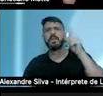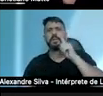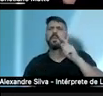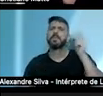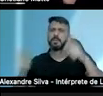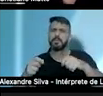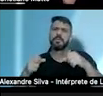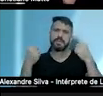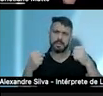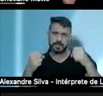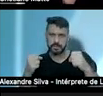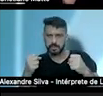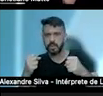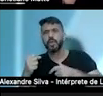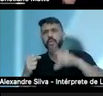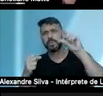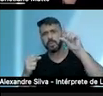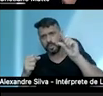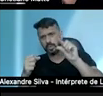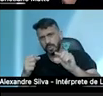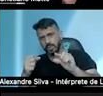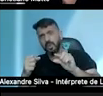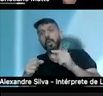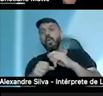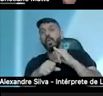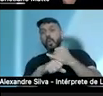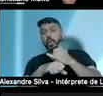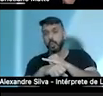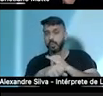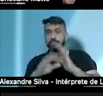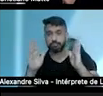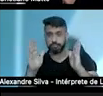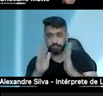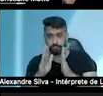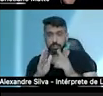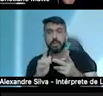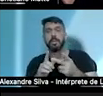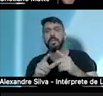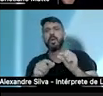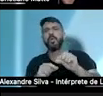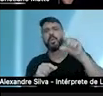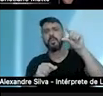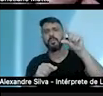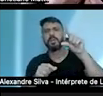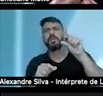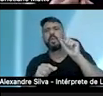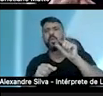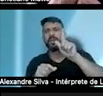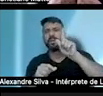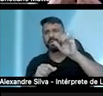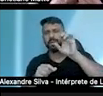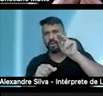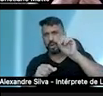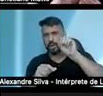realizar exercício, uma diminuição da adiposidade do peso corporal e um aumento da homeostase da glicose. Então, muitas vezes,